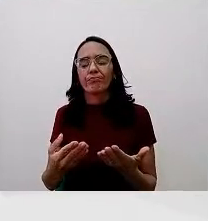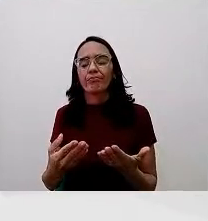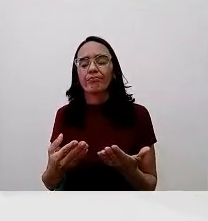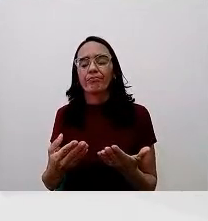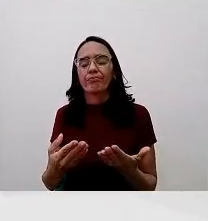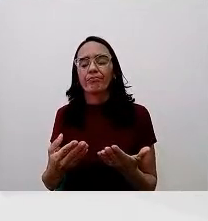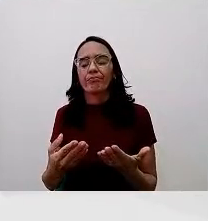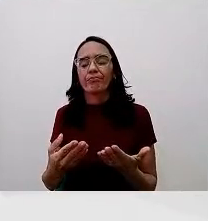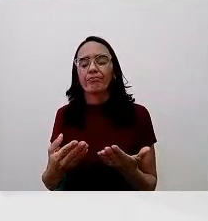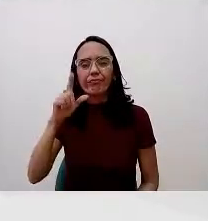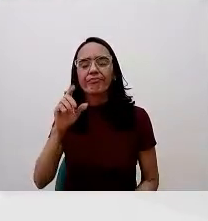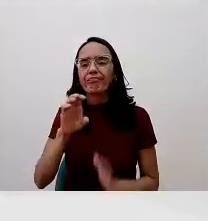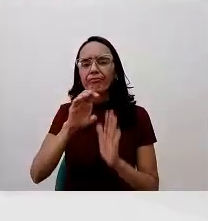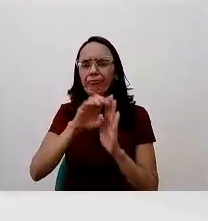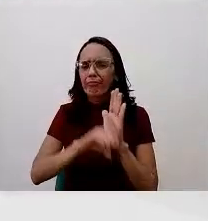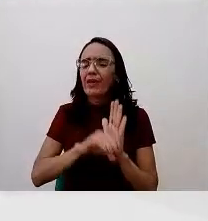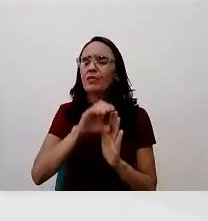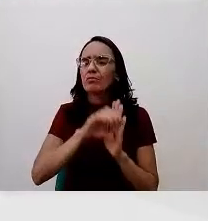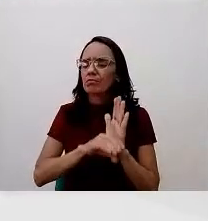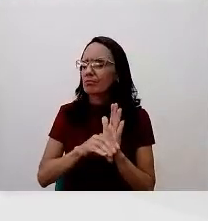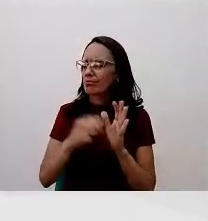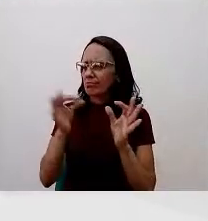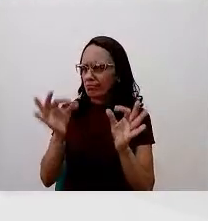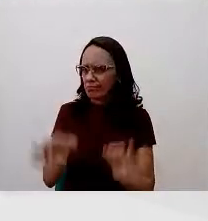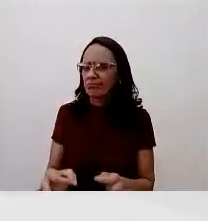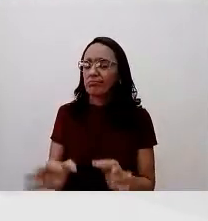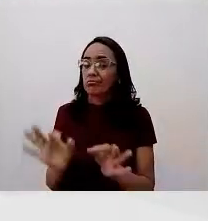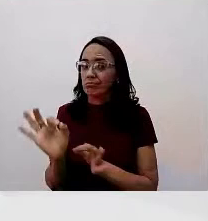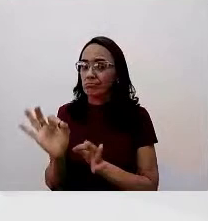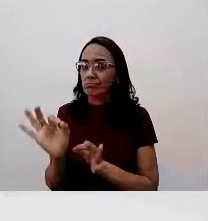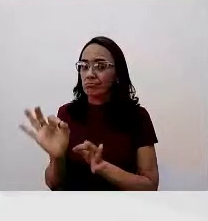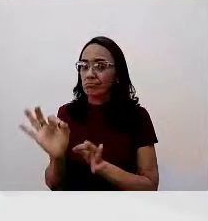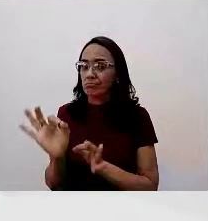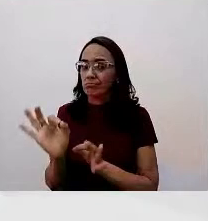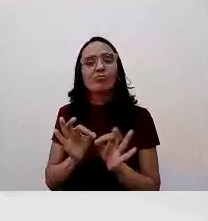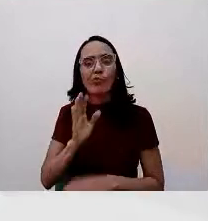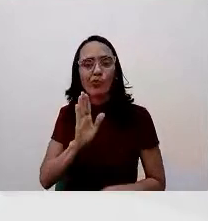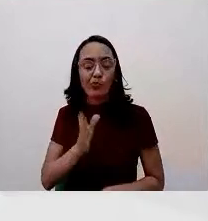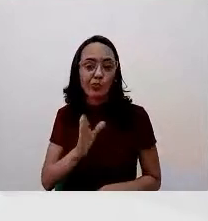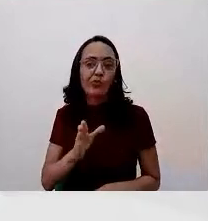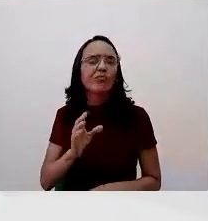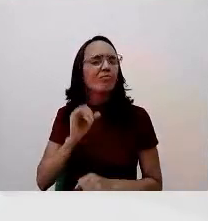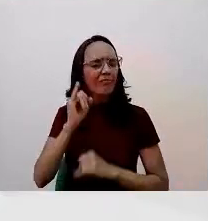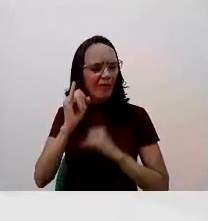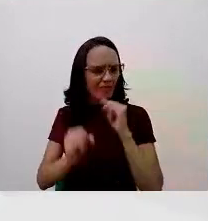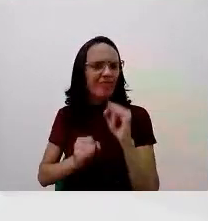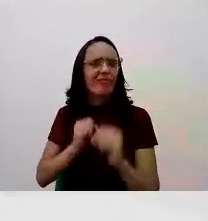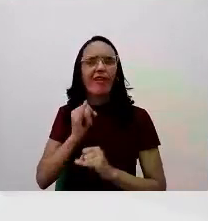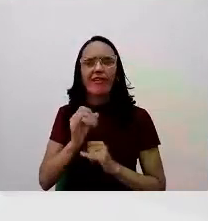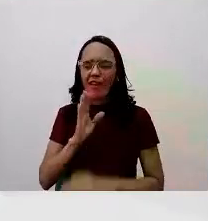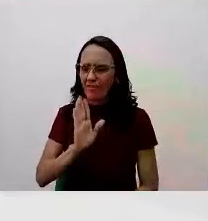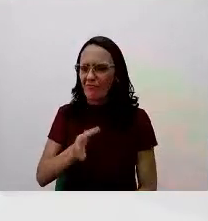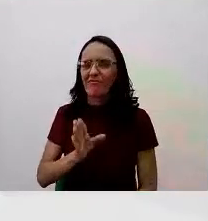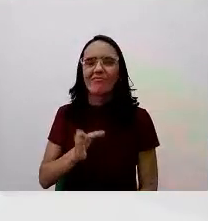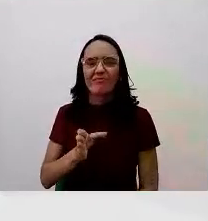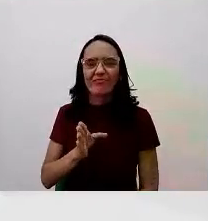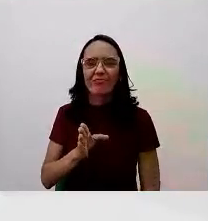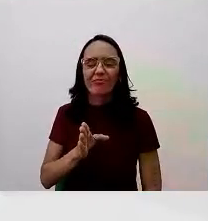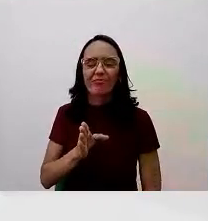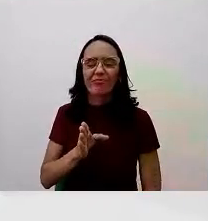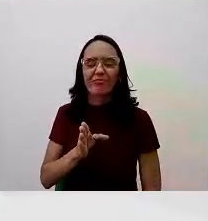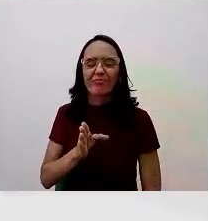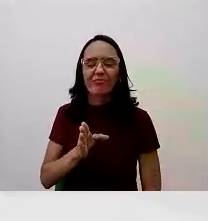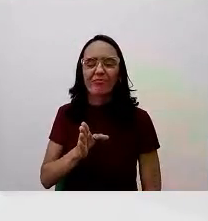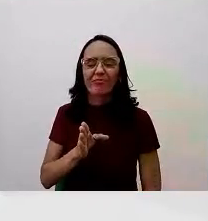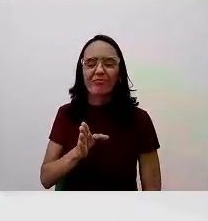essas técnicas de inteligência artificial, tudo livre na internet, em abundância. Tem tudo quanto é linguagem, né? Então é